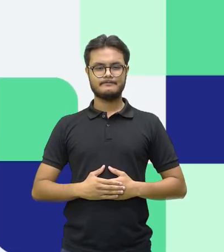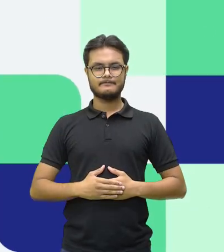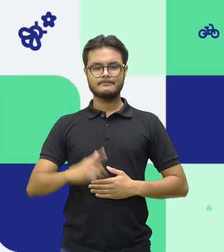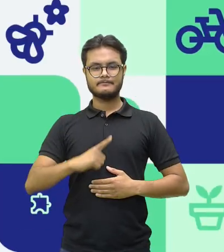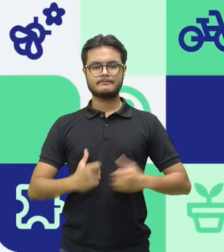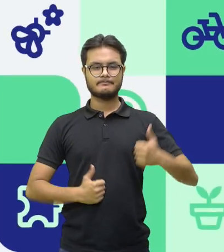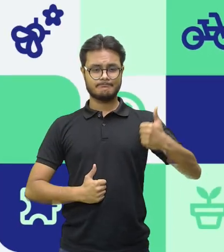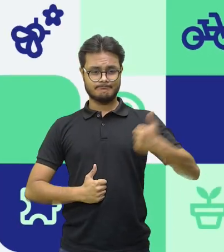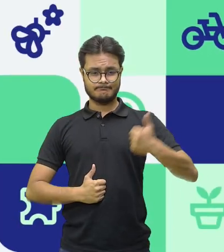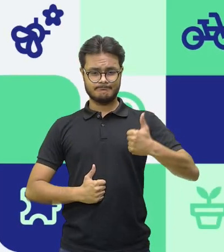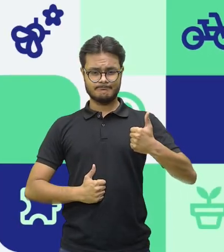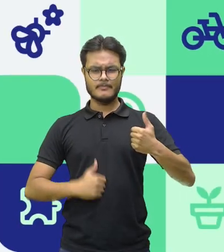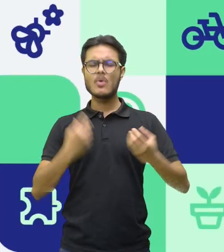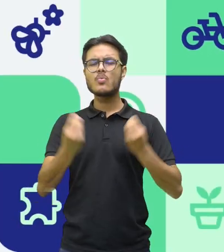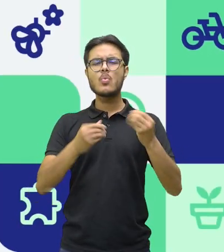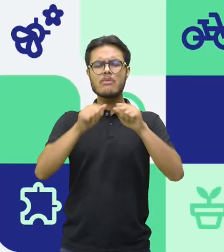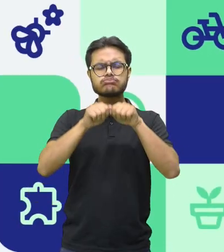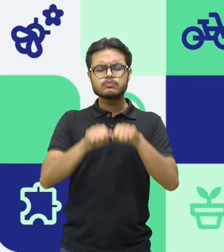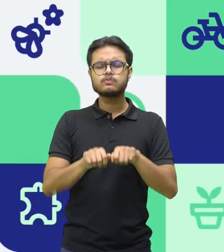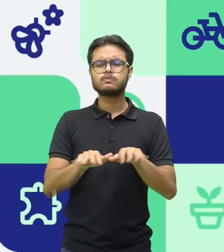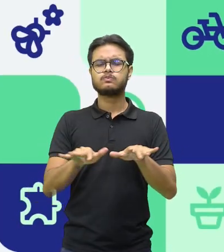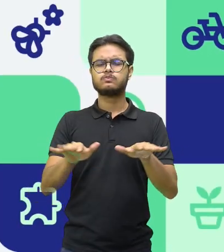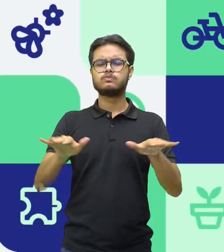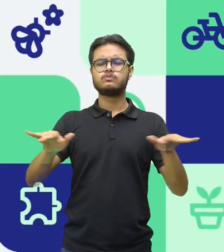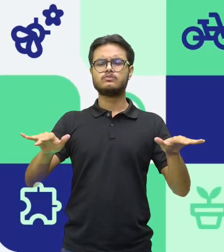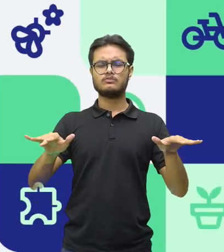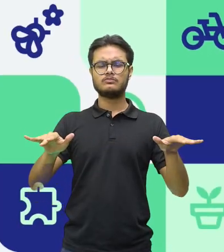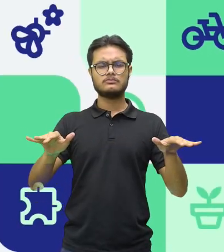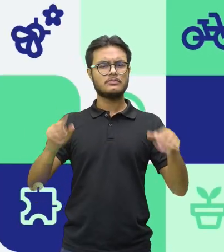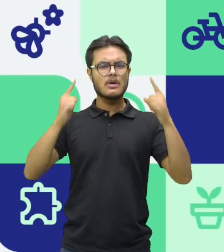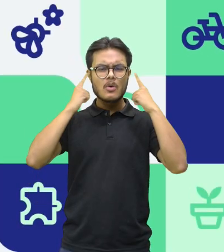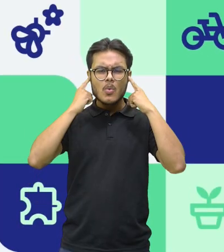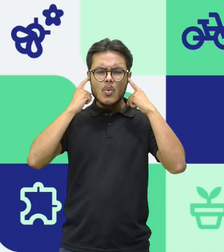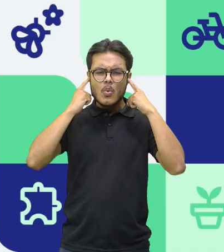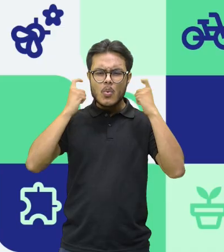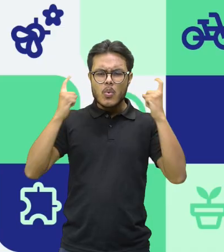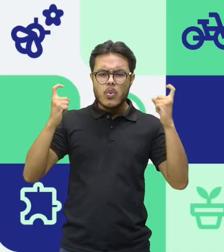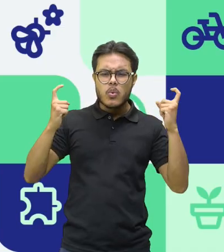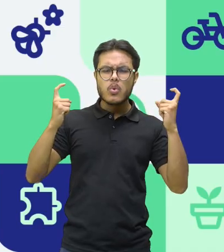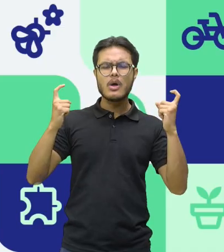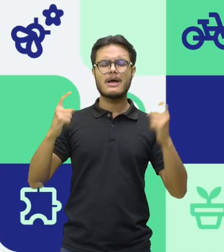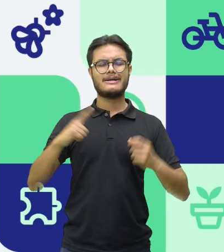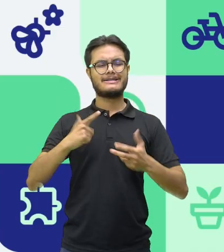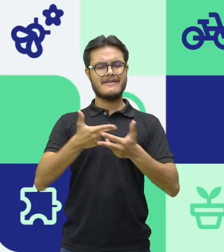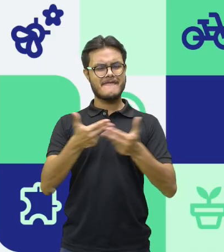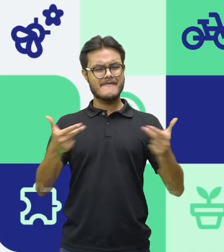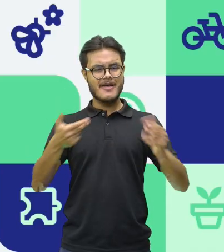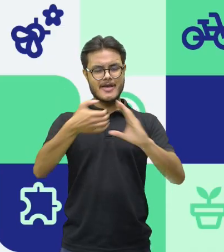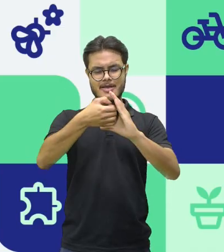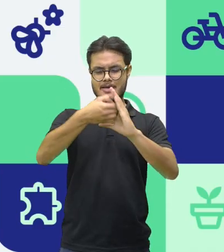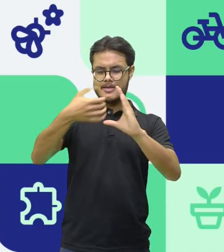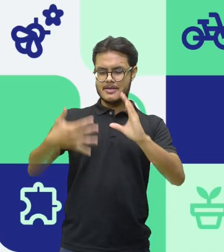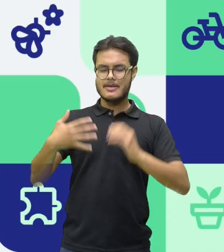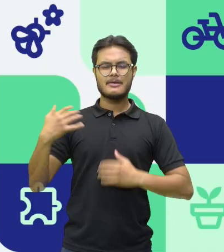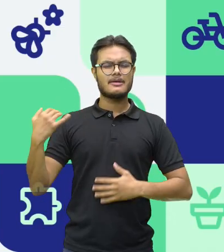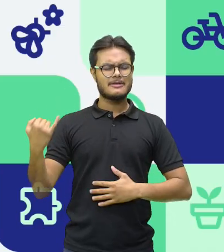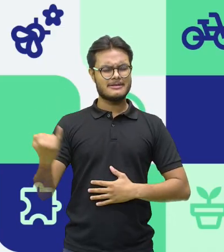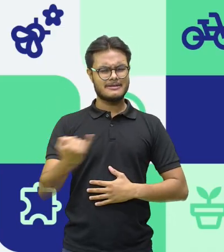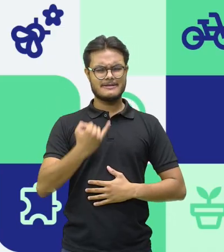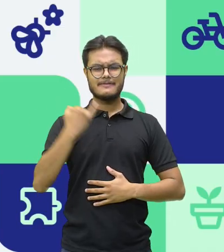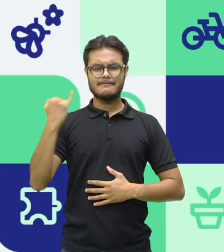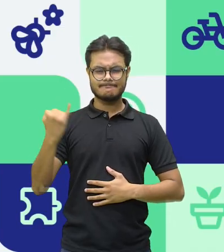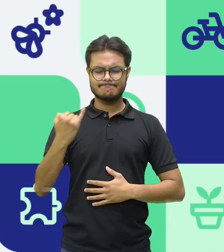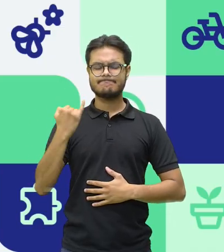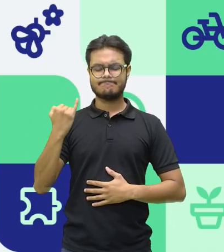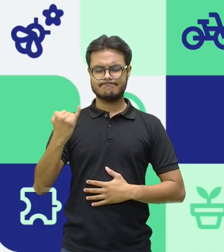sentido de propagação das ondas, a parte fisiológica da audição, né? A reflexão do som, as características principais do som, não esquece